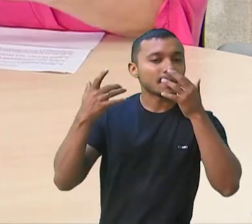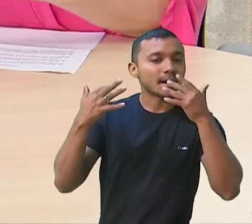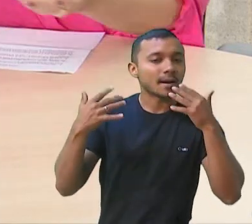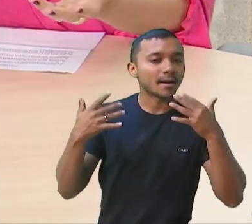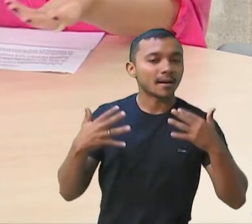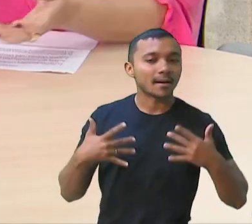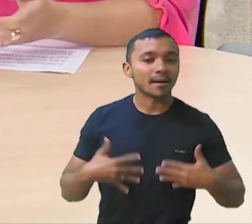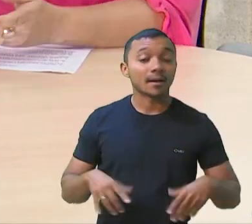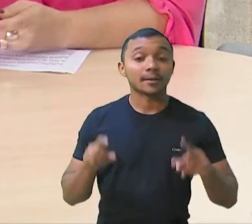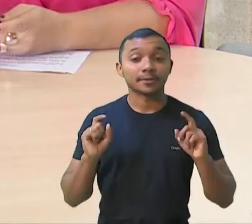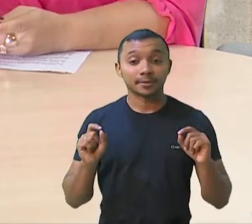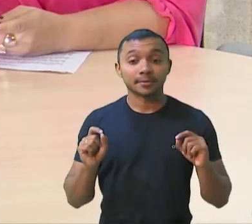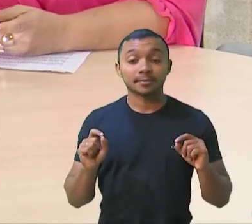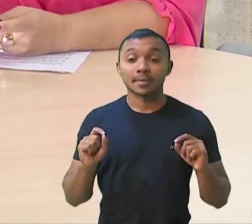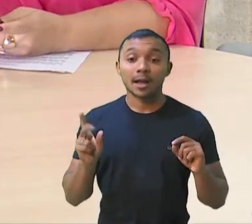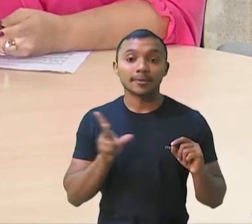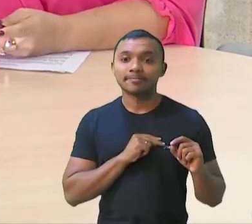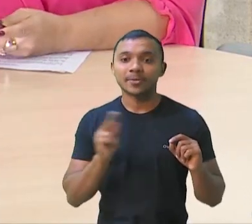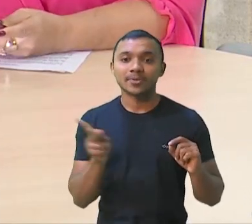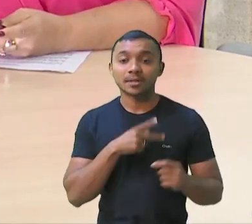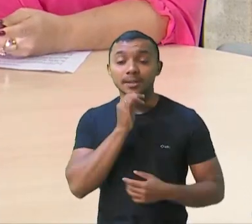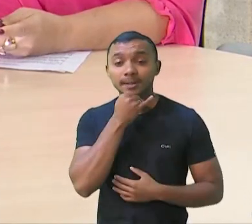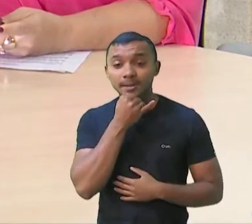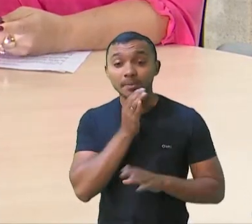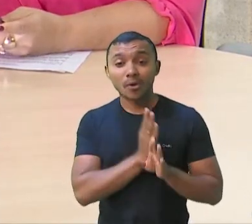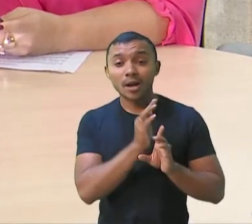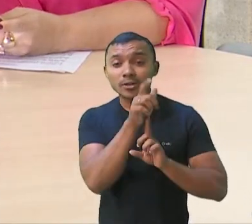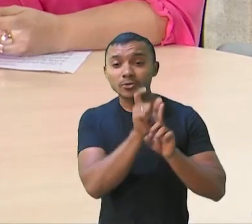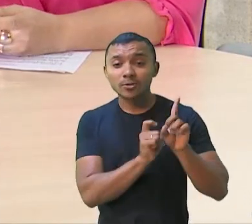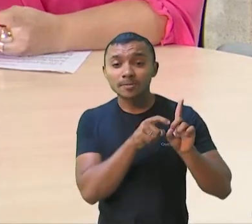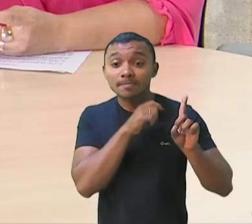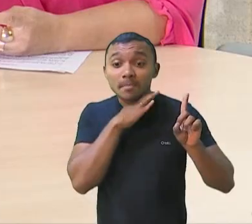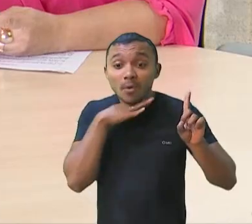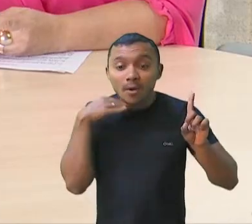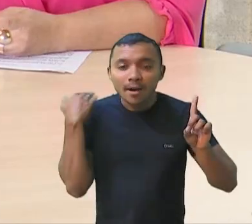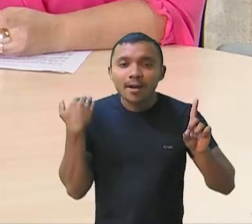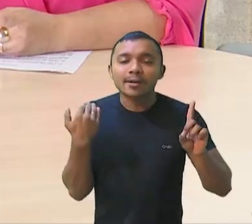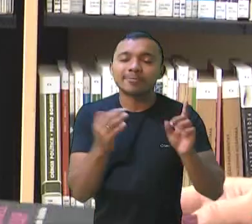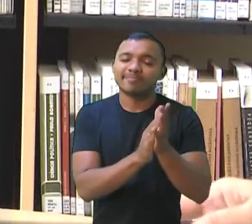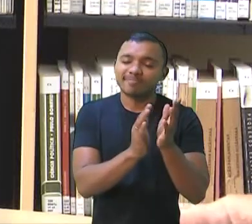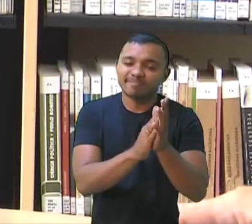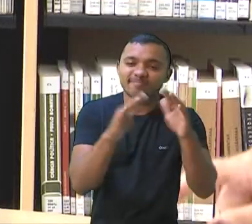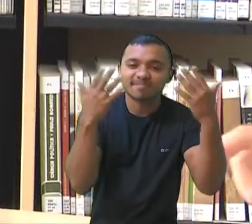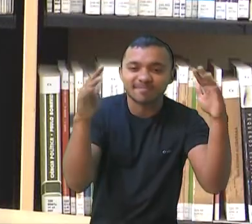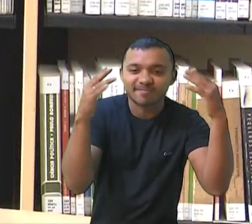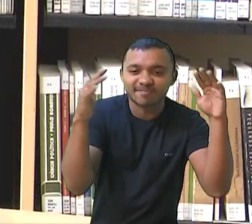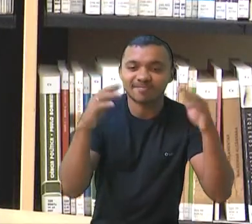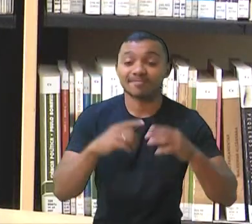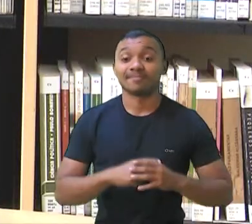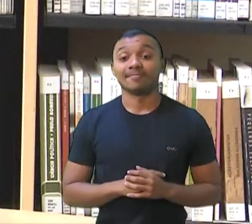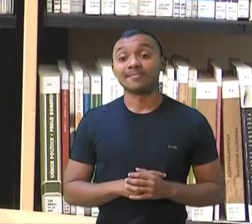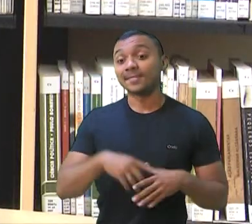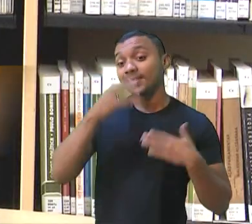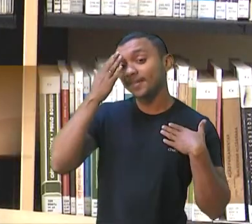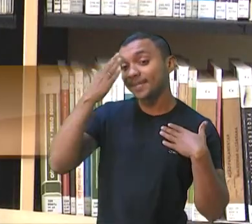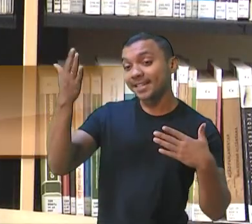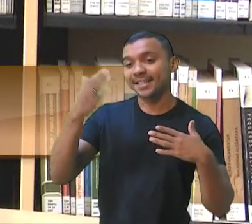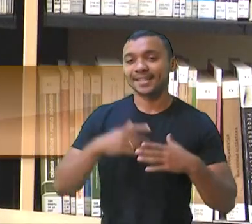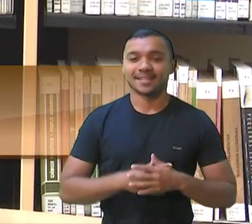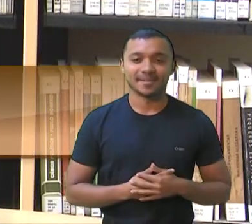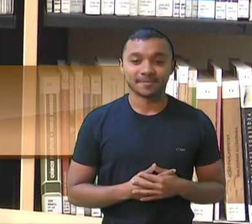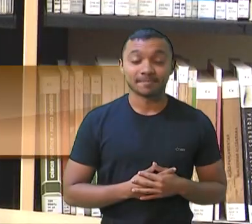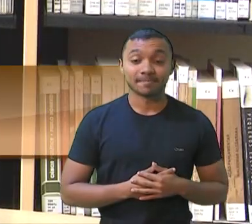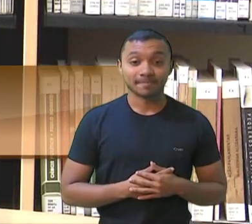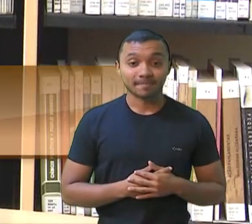que abalou gerações, né, na morte de uma personagem, né? Parabéns. Muito obrigado, tá bom? Muito